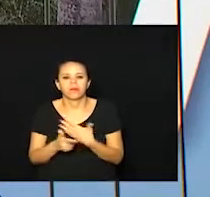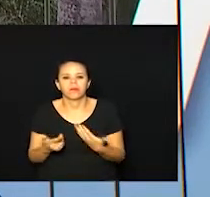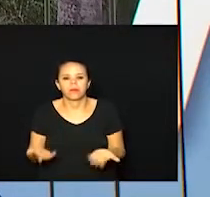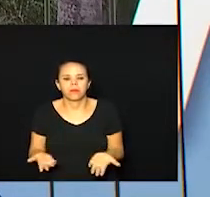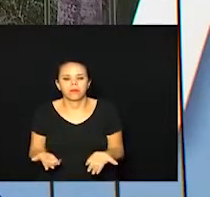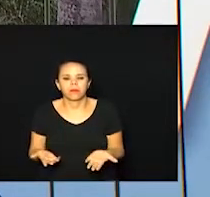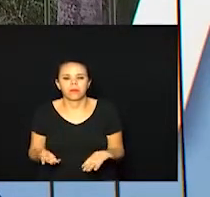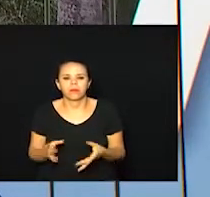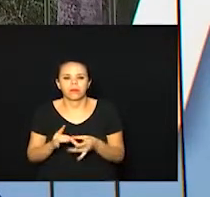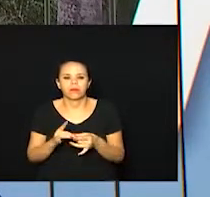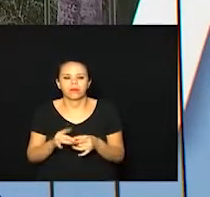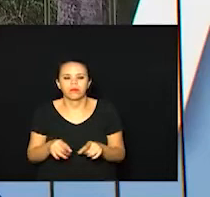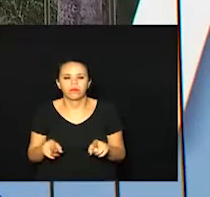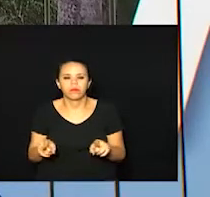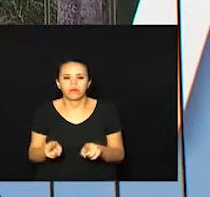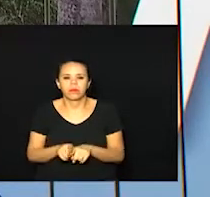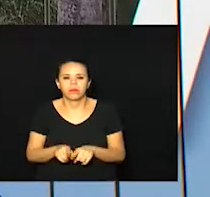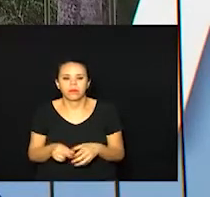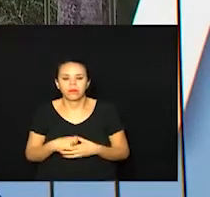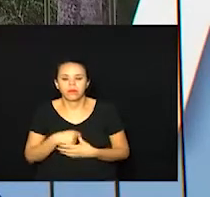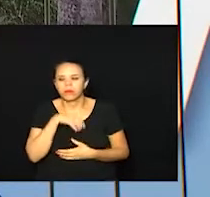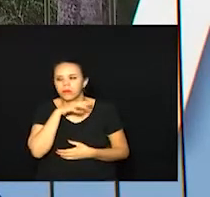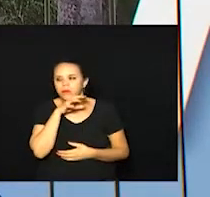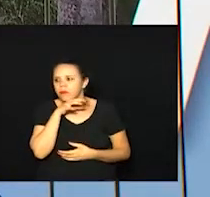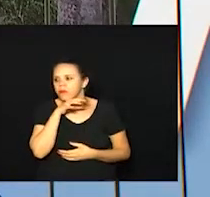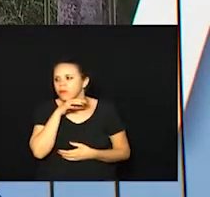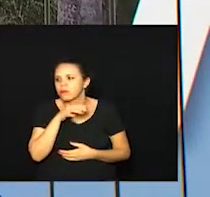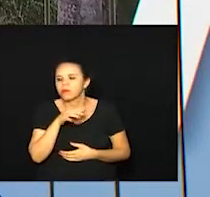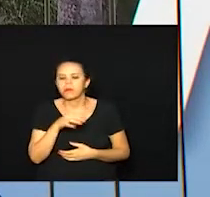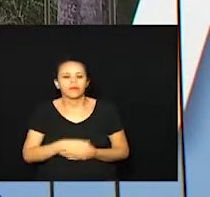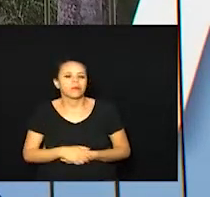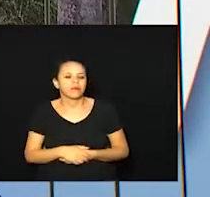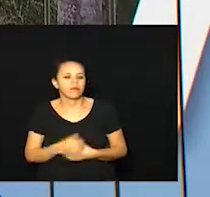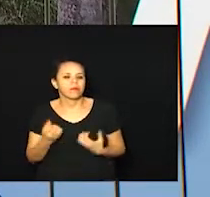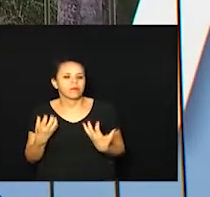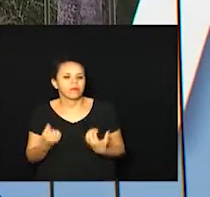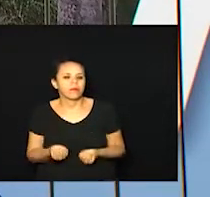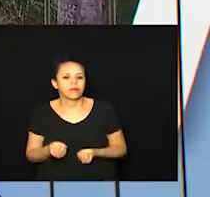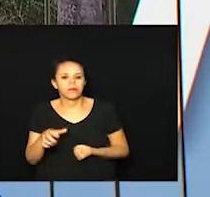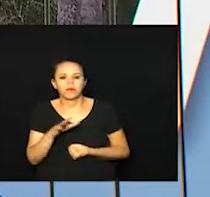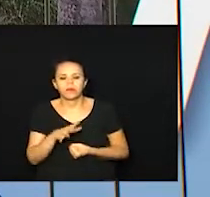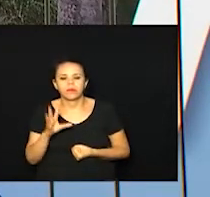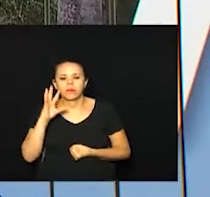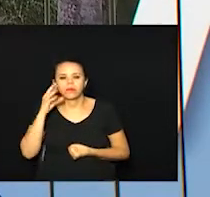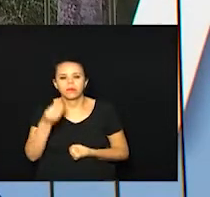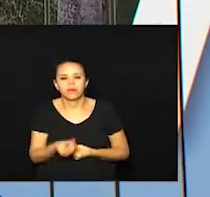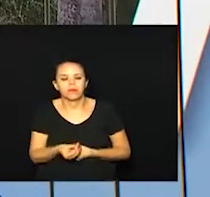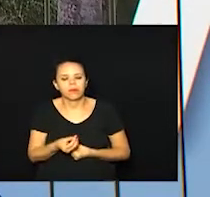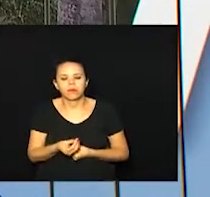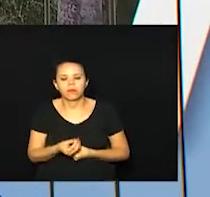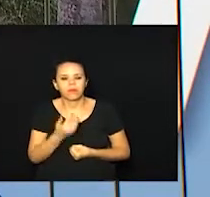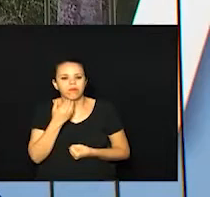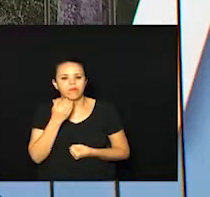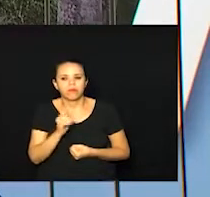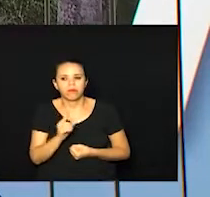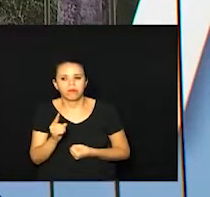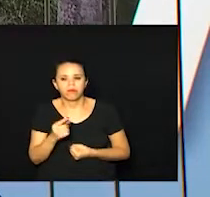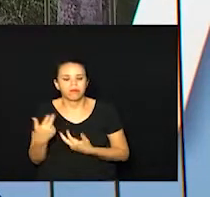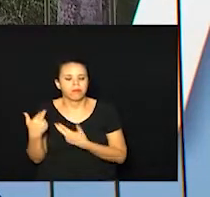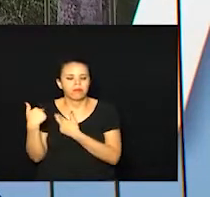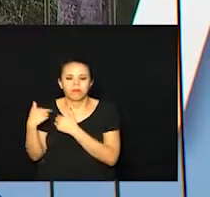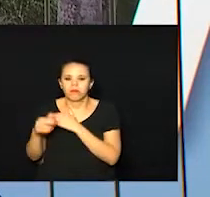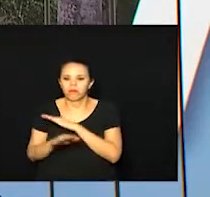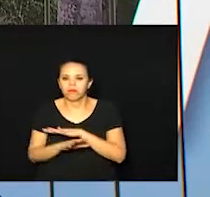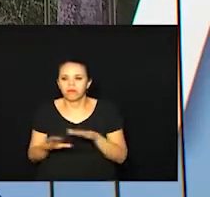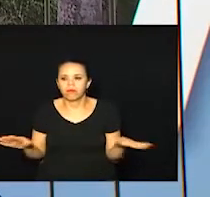o confinamento de animais para contemplação, nós entendemos que não cabe